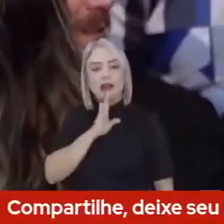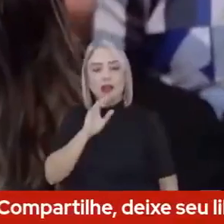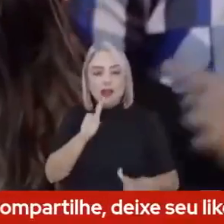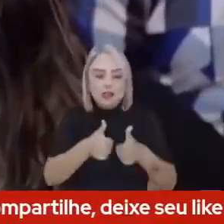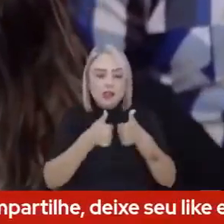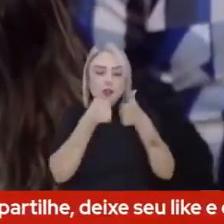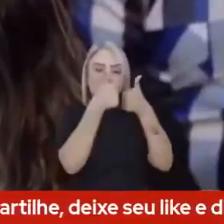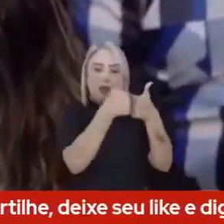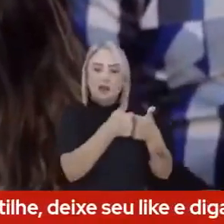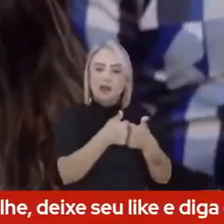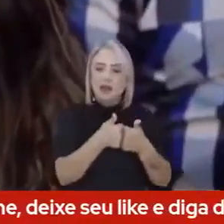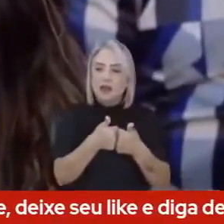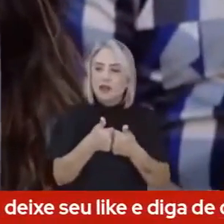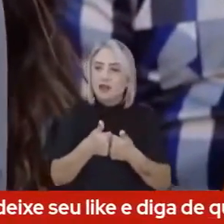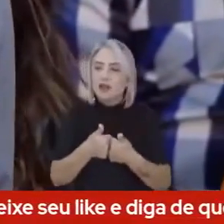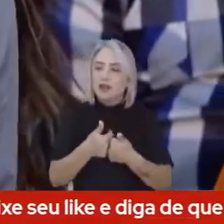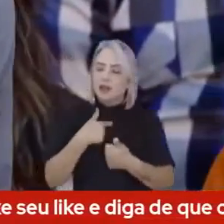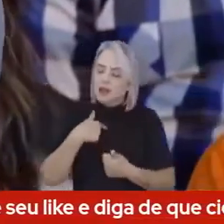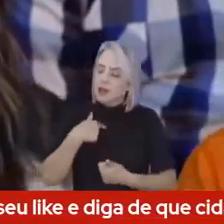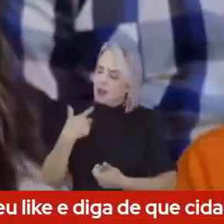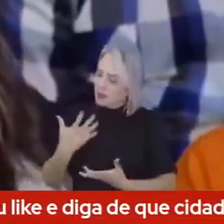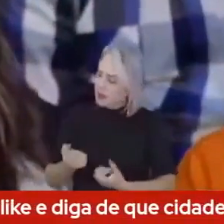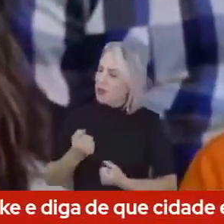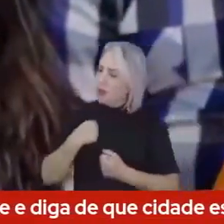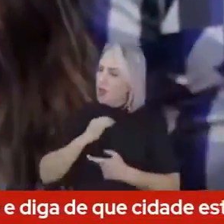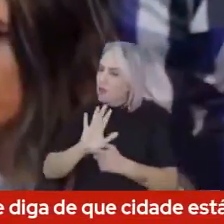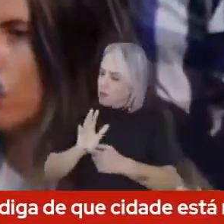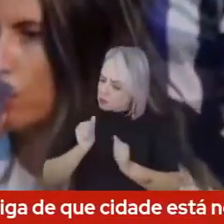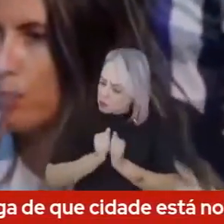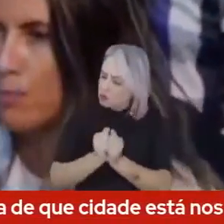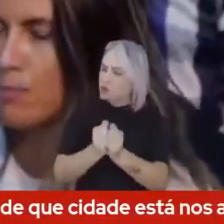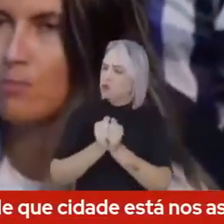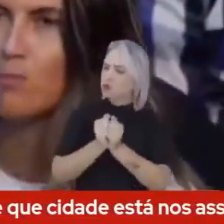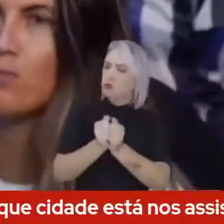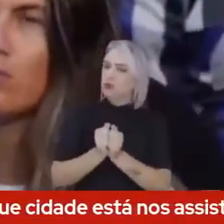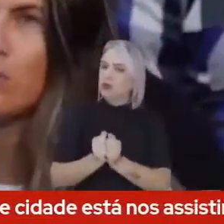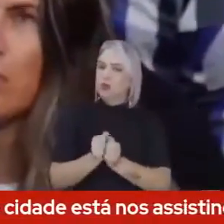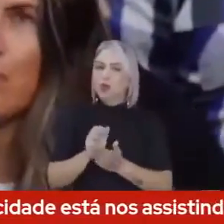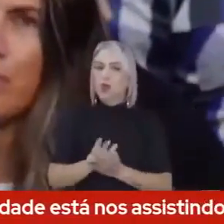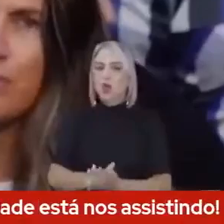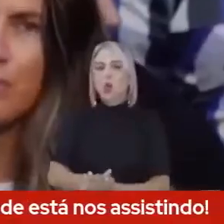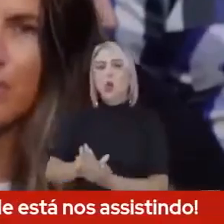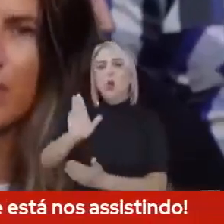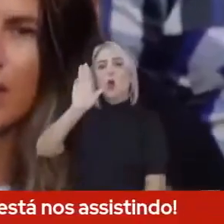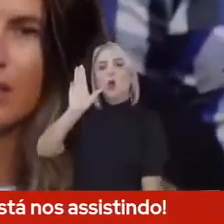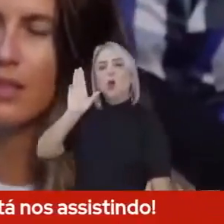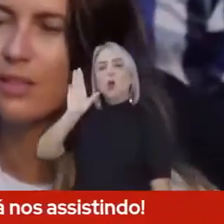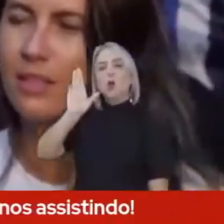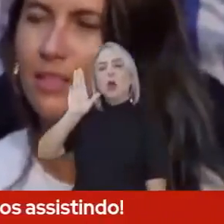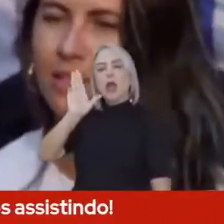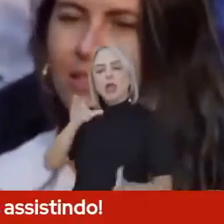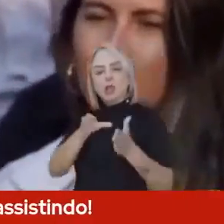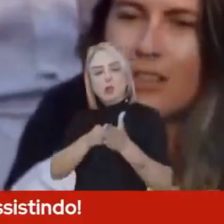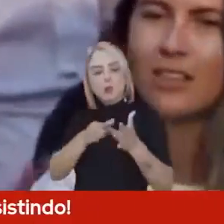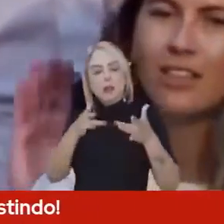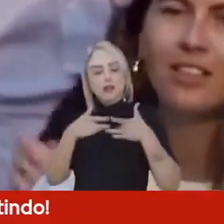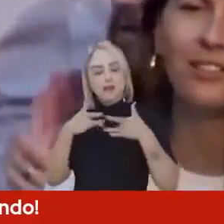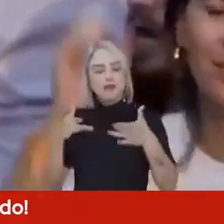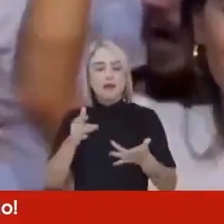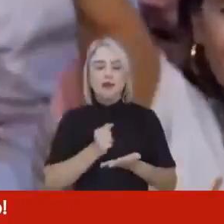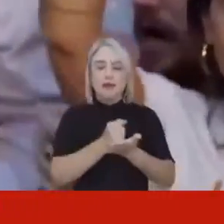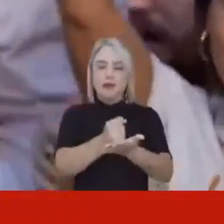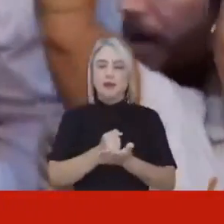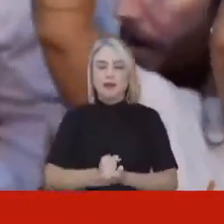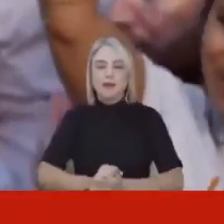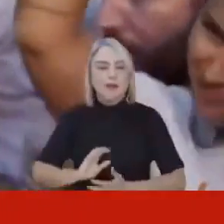Conte conosco, Paulinho. Vamos estar junto. Com Lula, com solidariedade, viva o